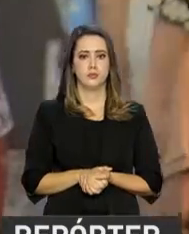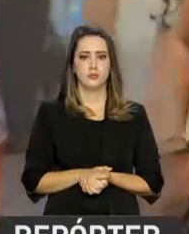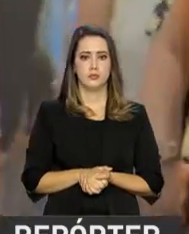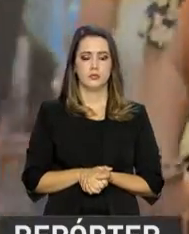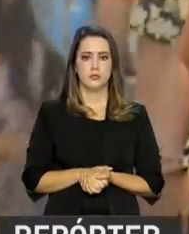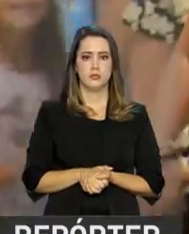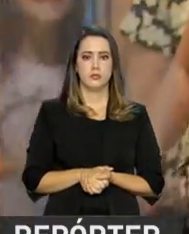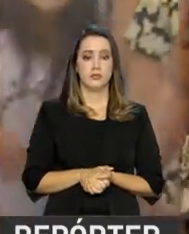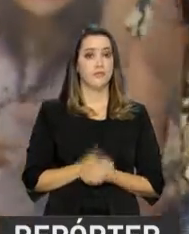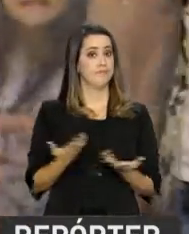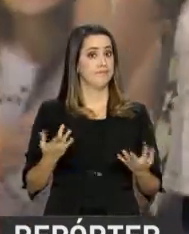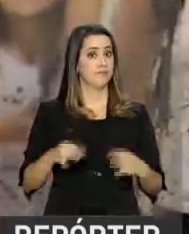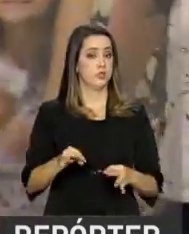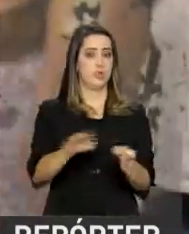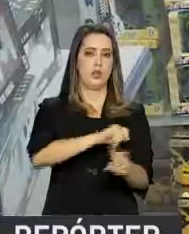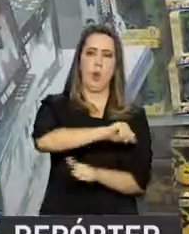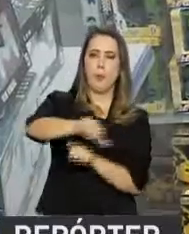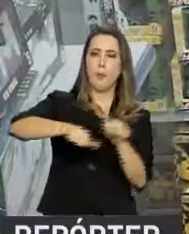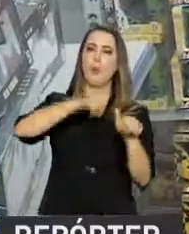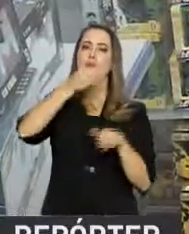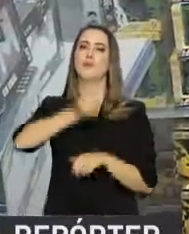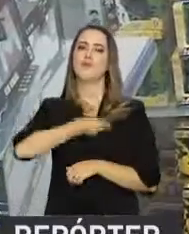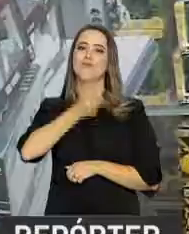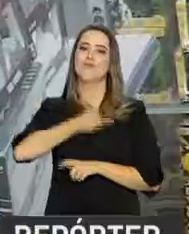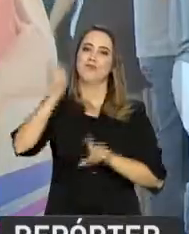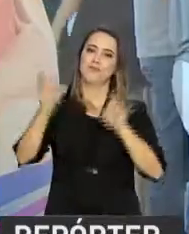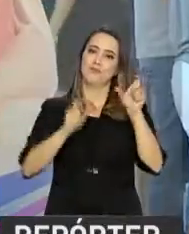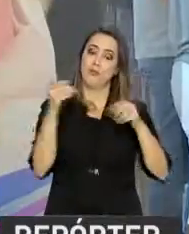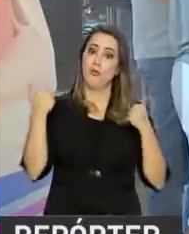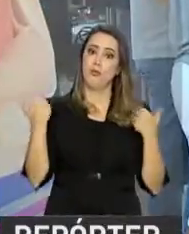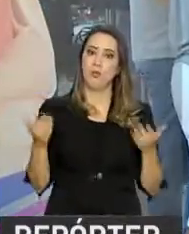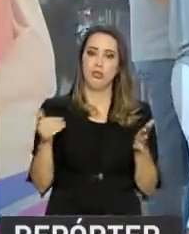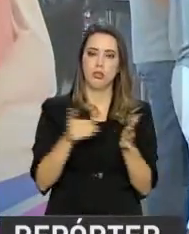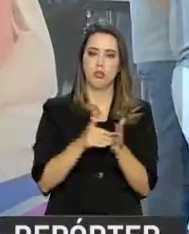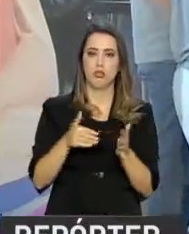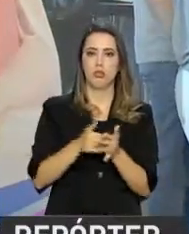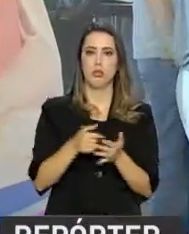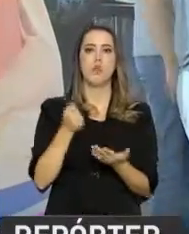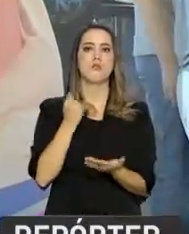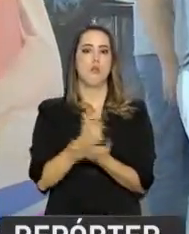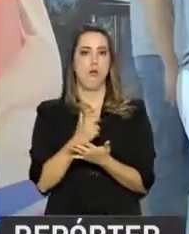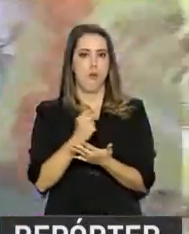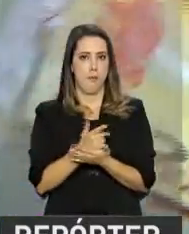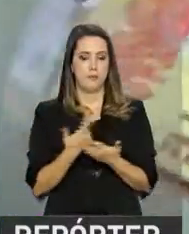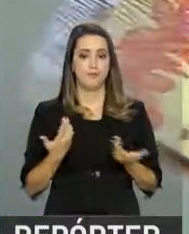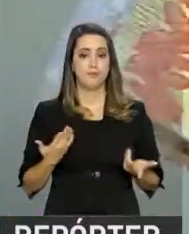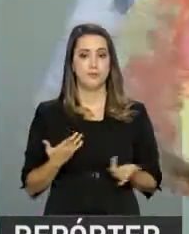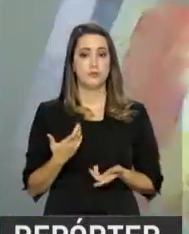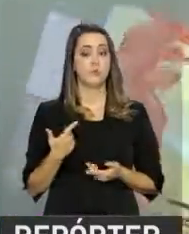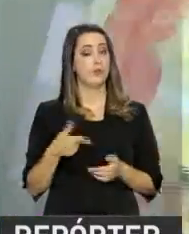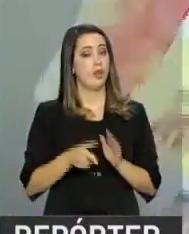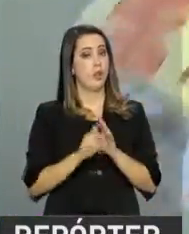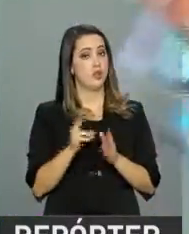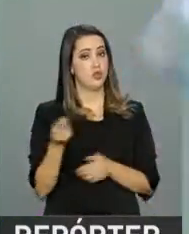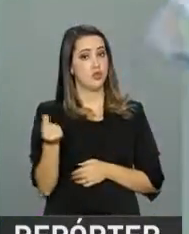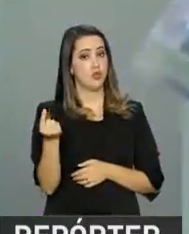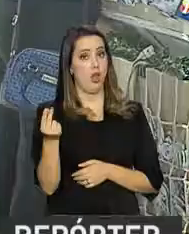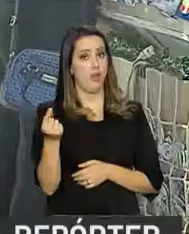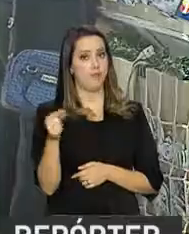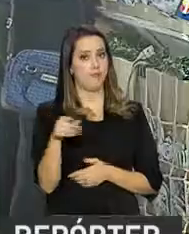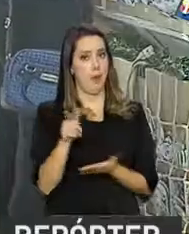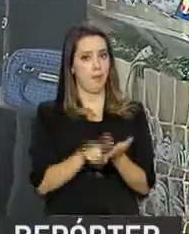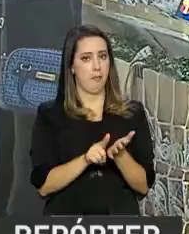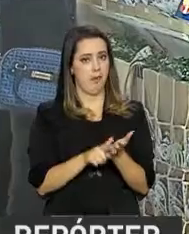a tecnologia mudou o hábito das pessoas até na hora de fazer compras no lugar do dinheiro de papel